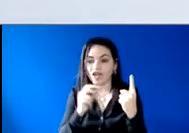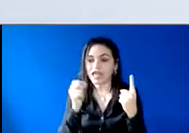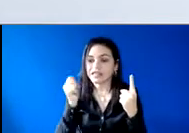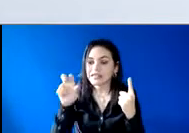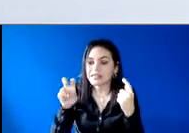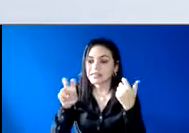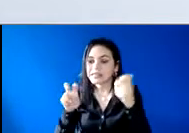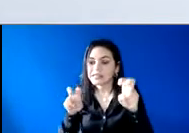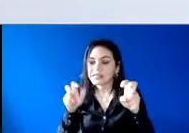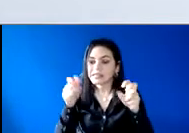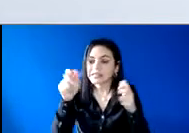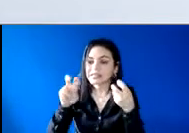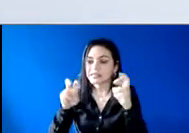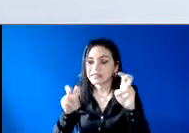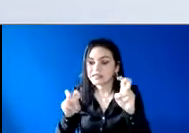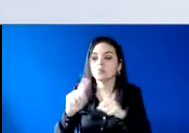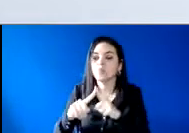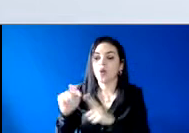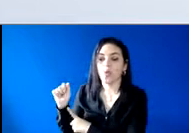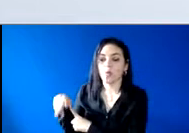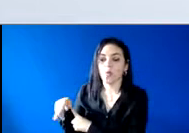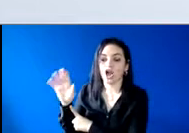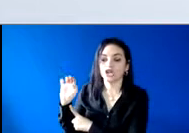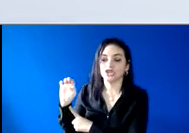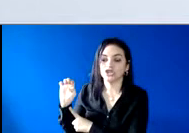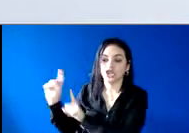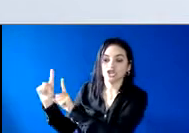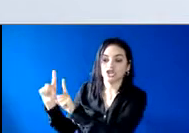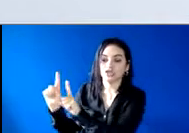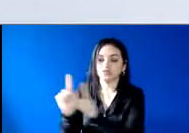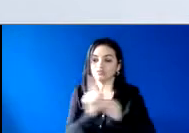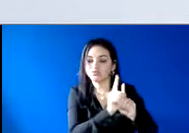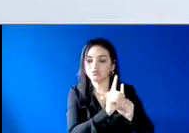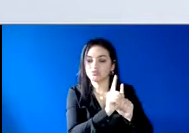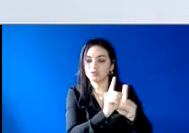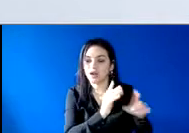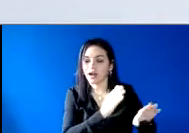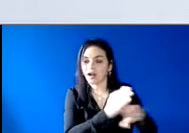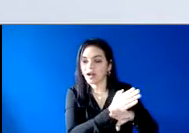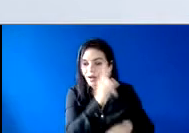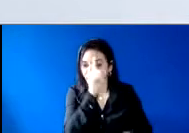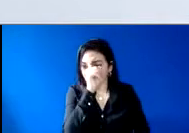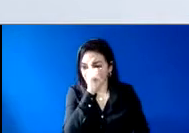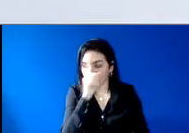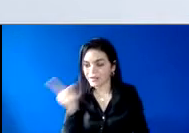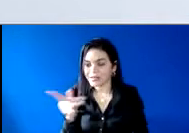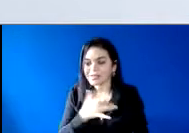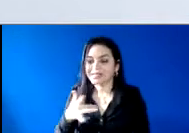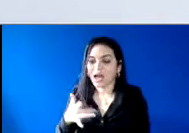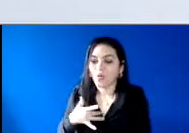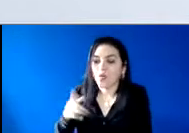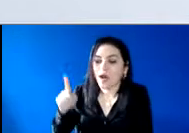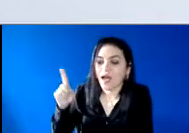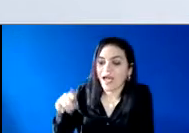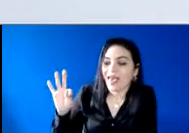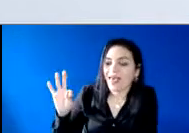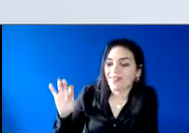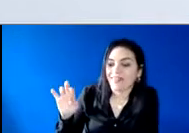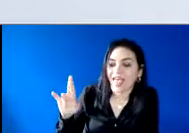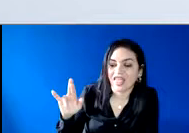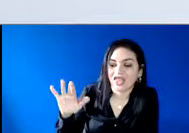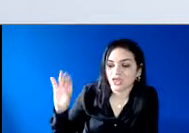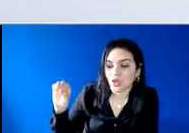dias, porque o agente vai trazê-la. É território. Saúde é território, não é hospital. Hospital é refúgio.